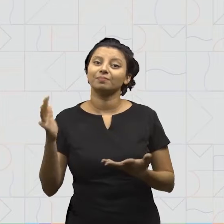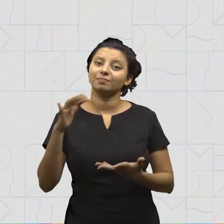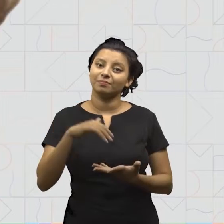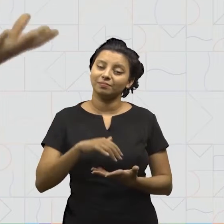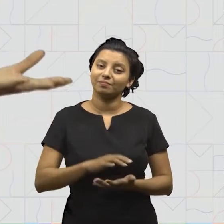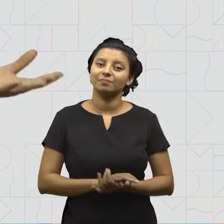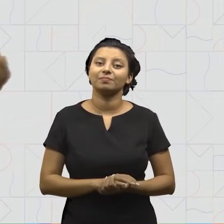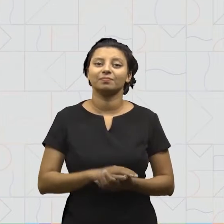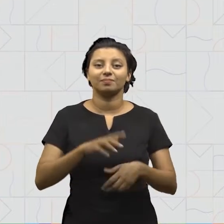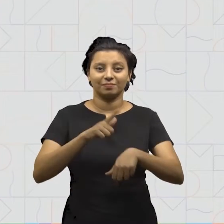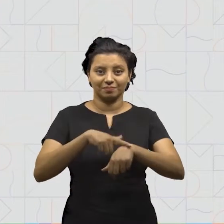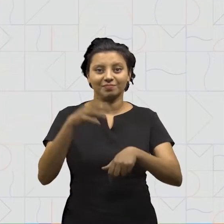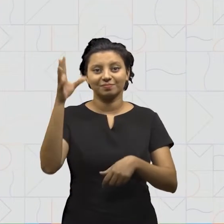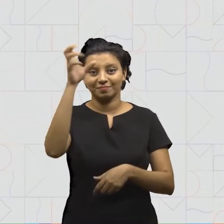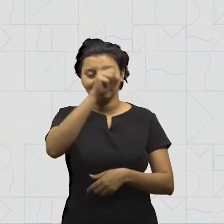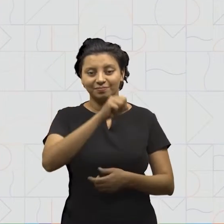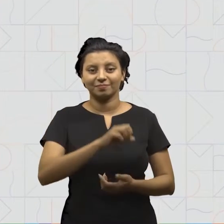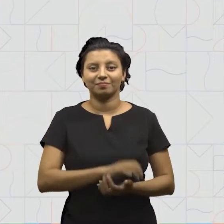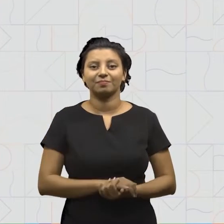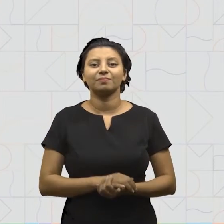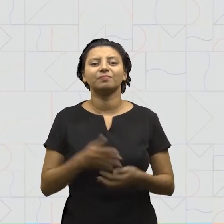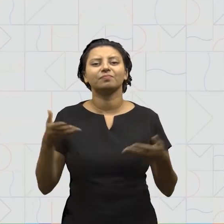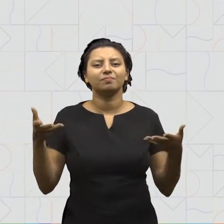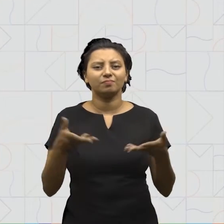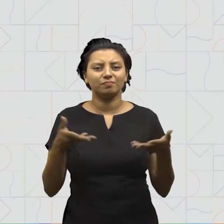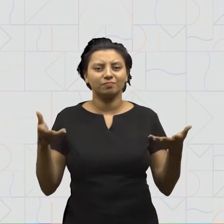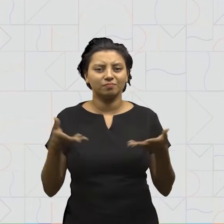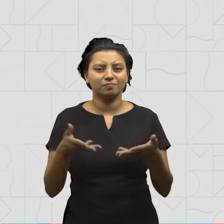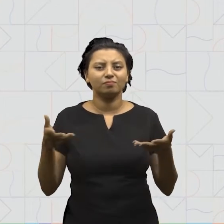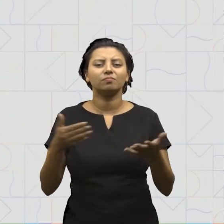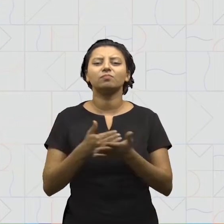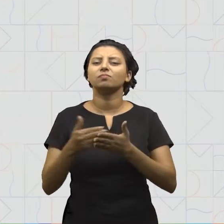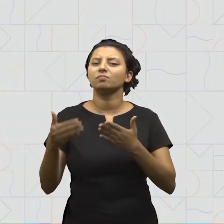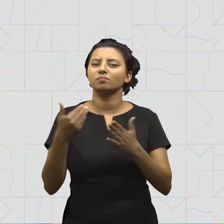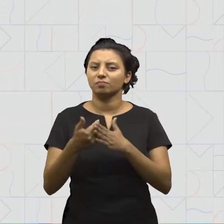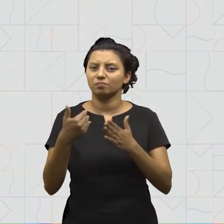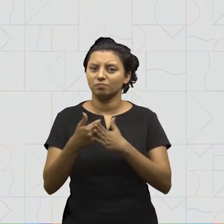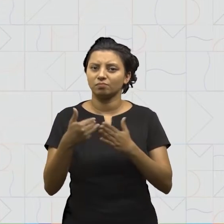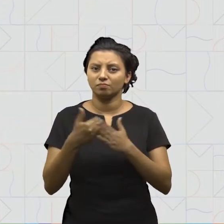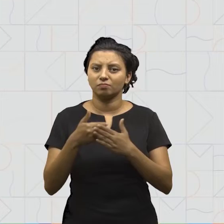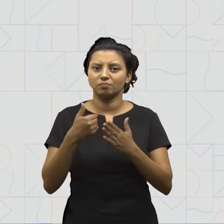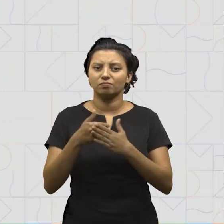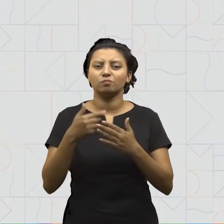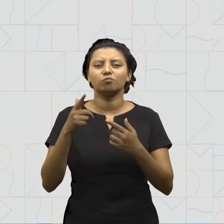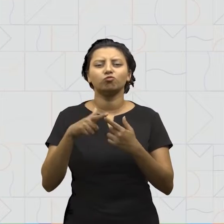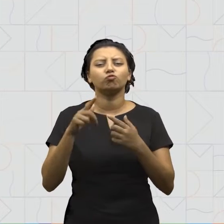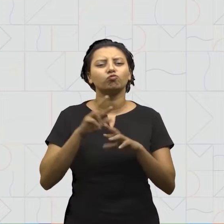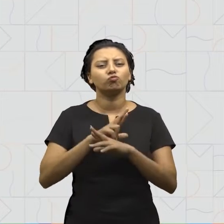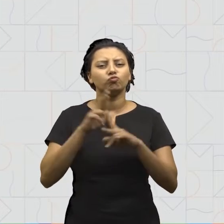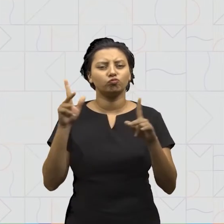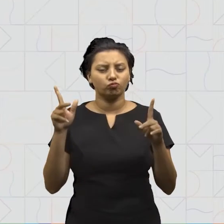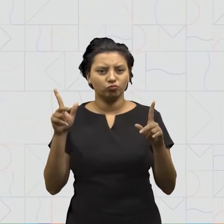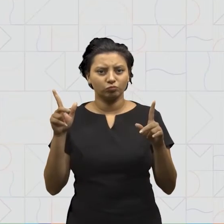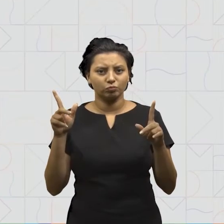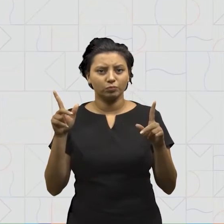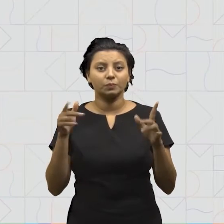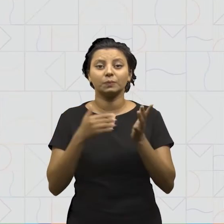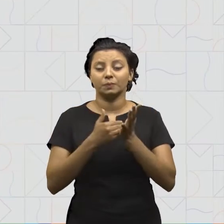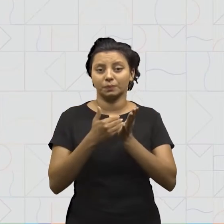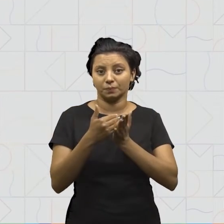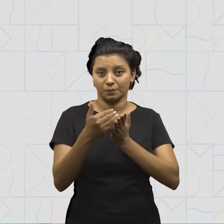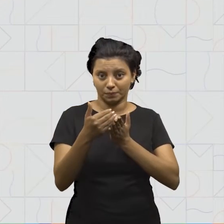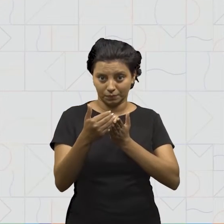lá para a nossa hora de aprender. Hoje iremos começar nossa aula de uma maneira diferente.